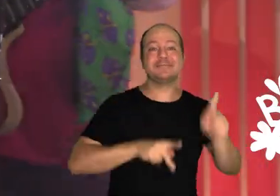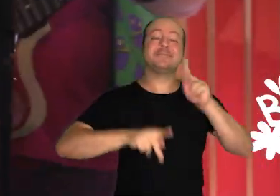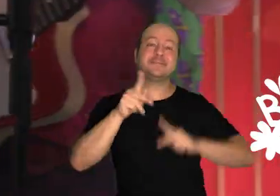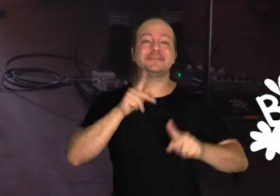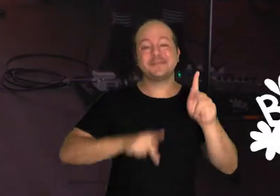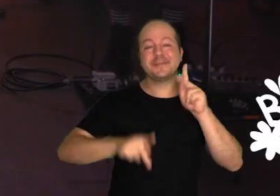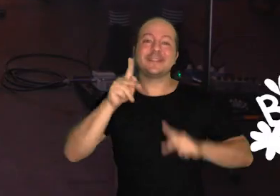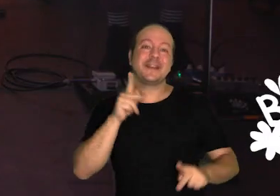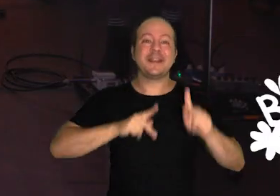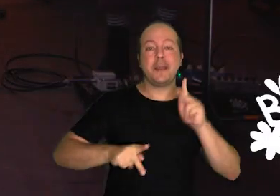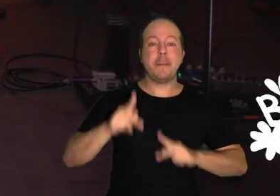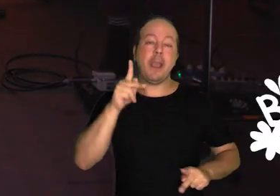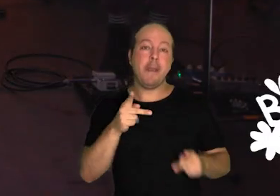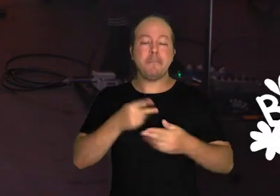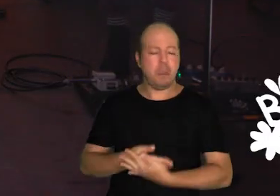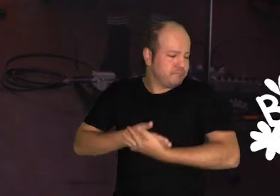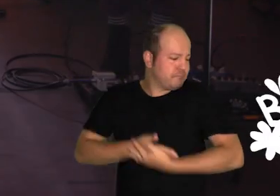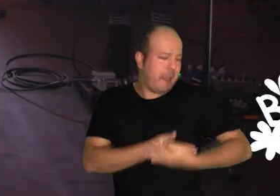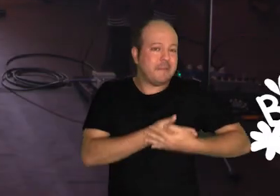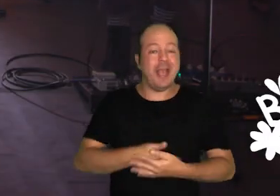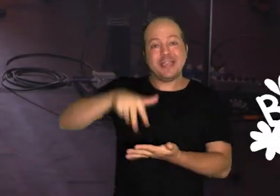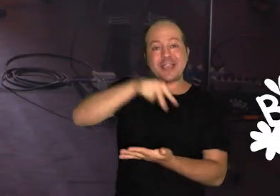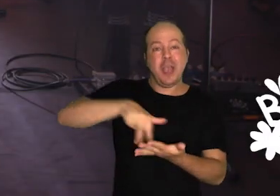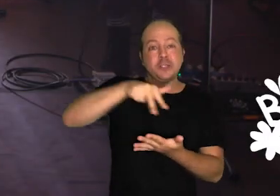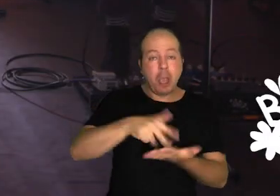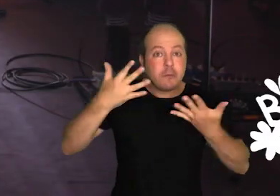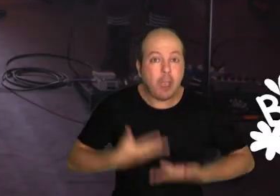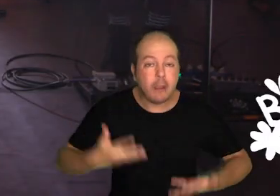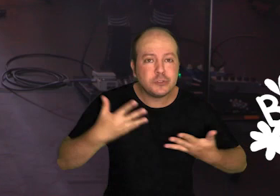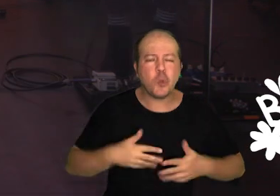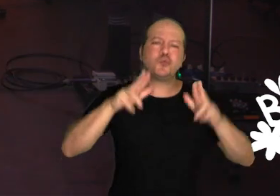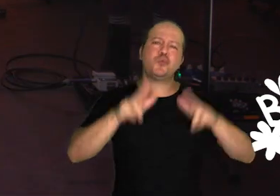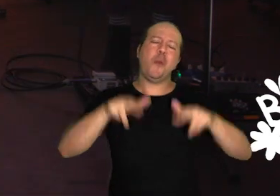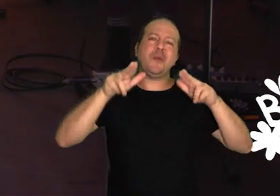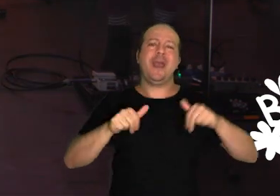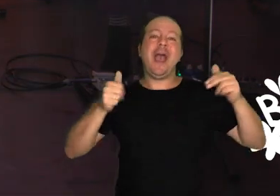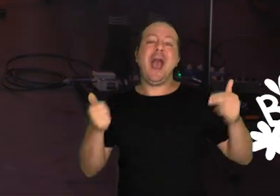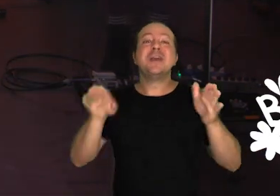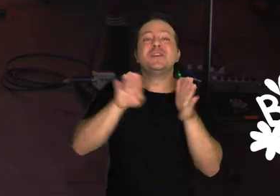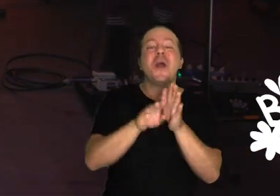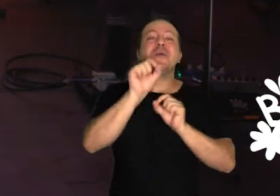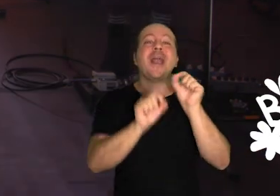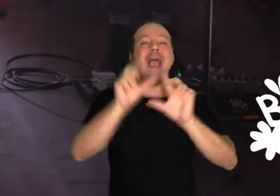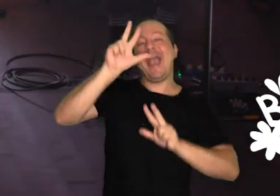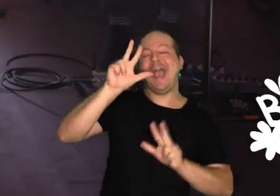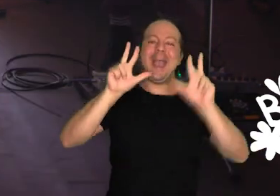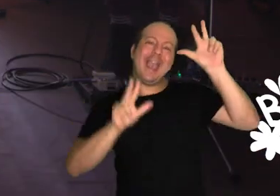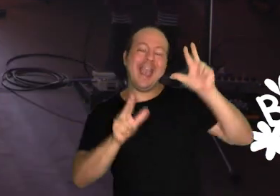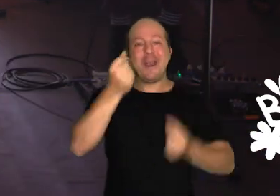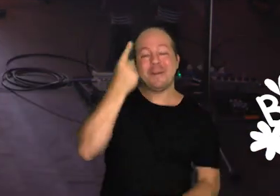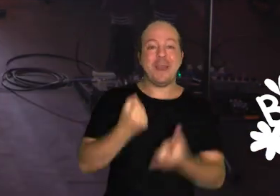popular. Balança, balança, na dança, não cansa, criança, criança, chegou o carnaval.